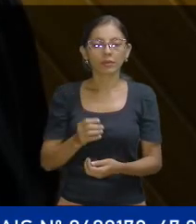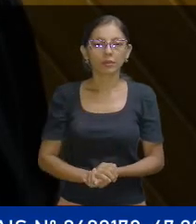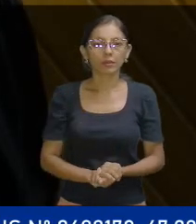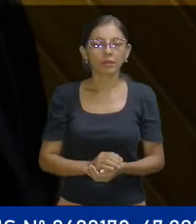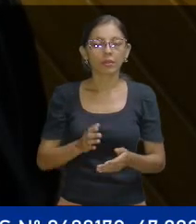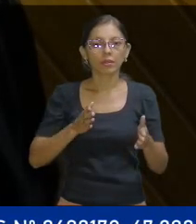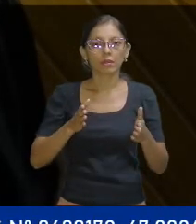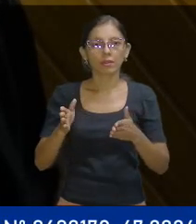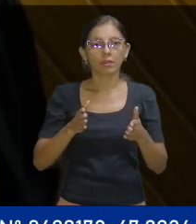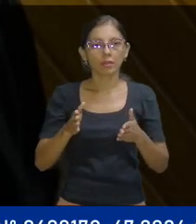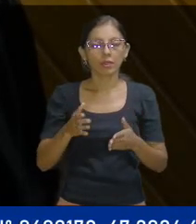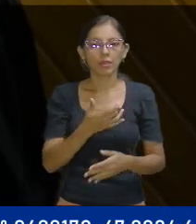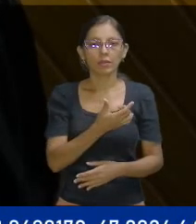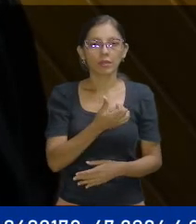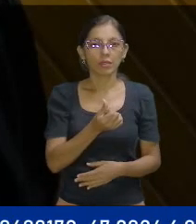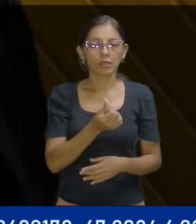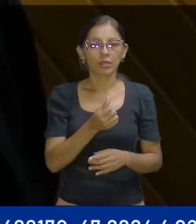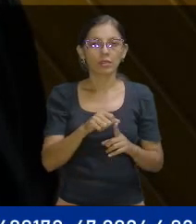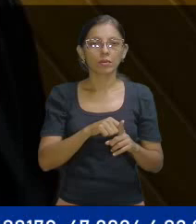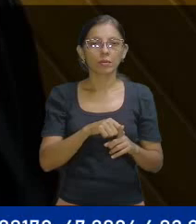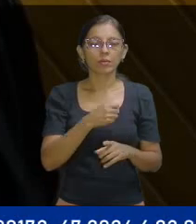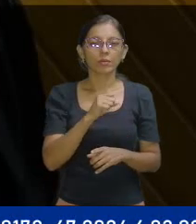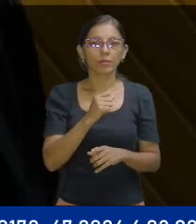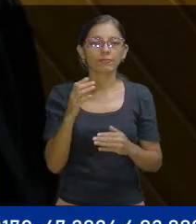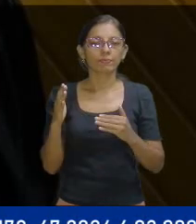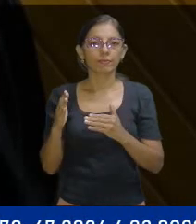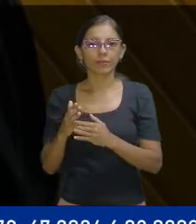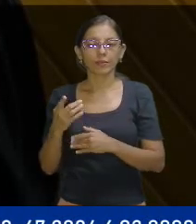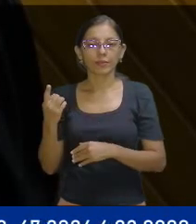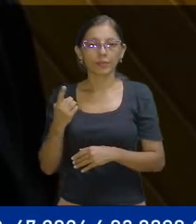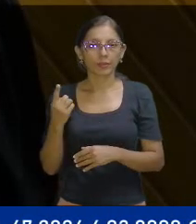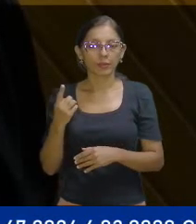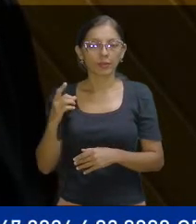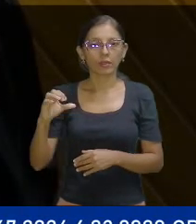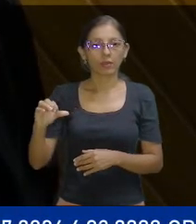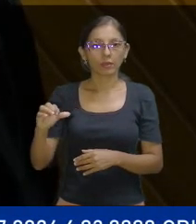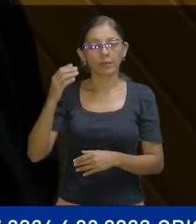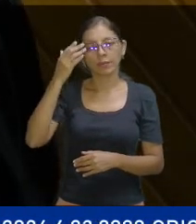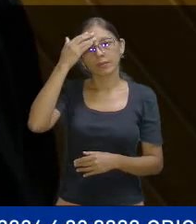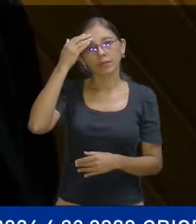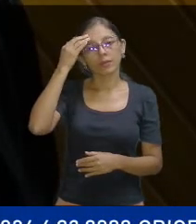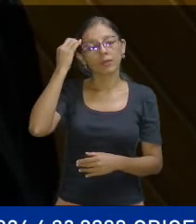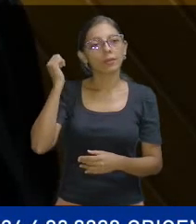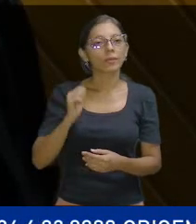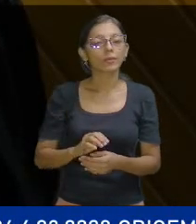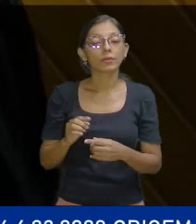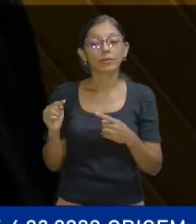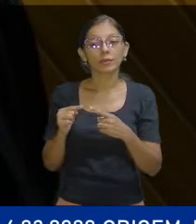8 de 2024 a 1º de 9 de 2024, período eleitoral, qualifica o gasto